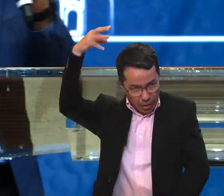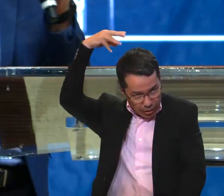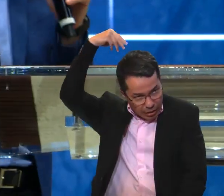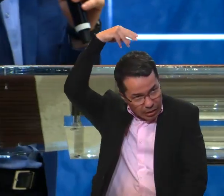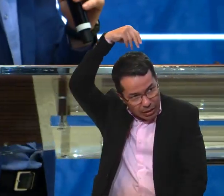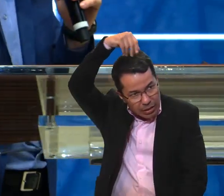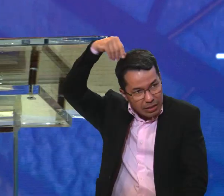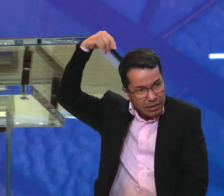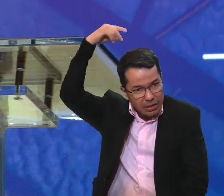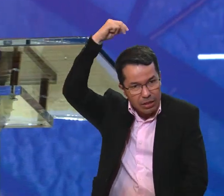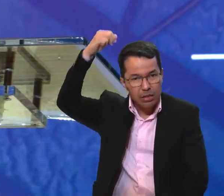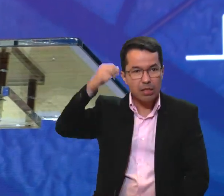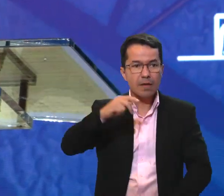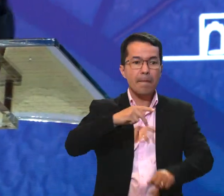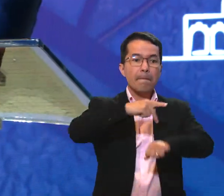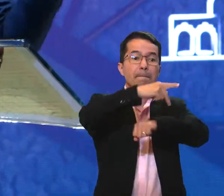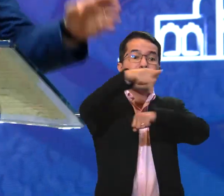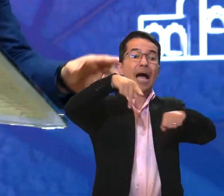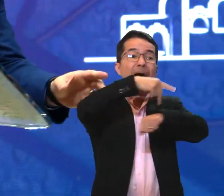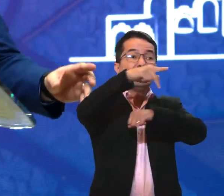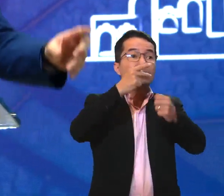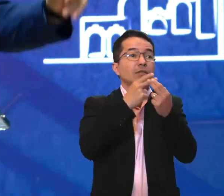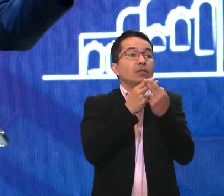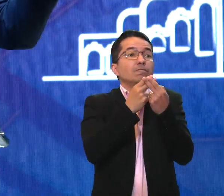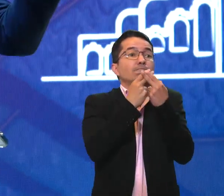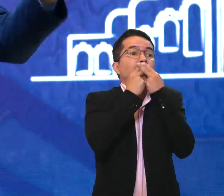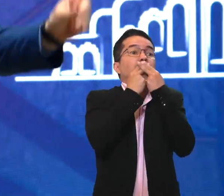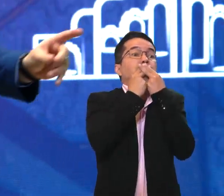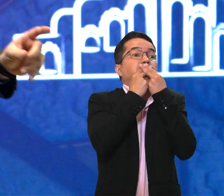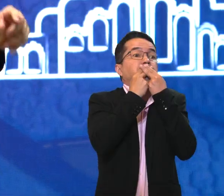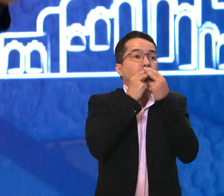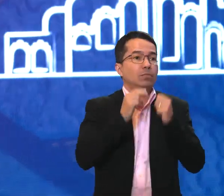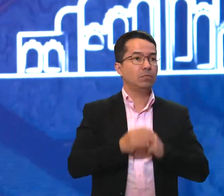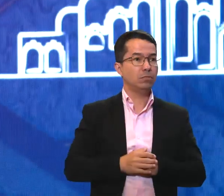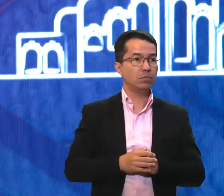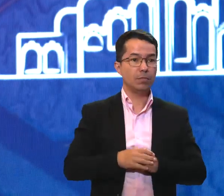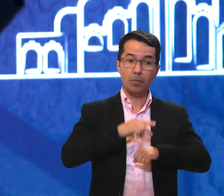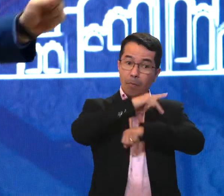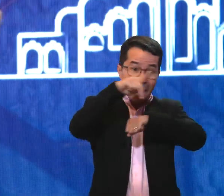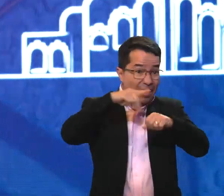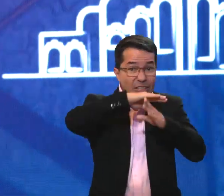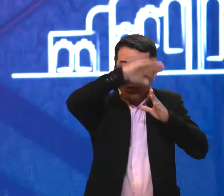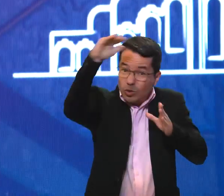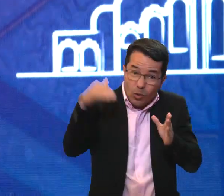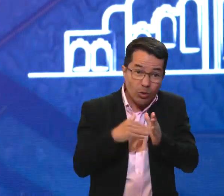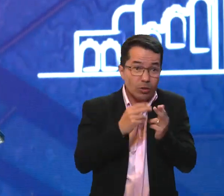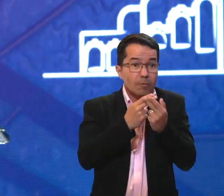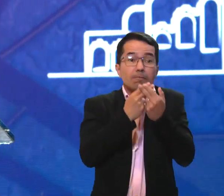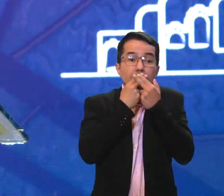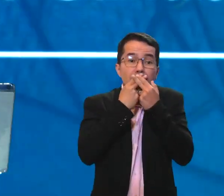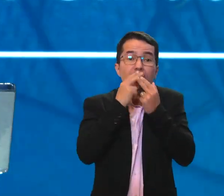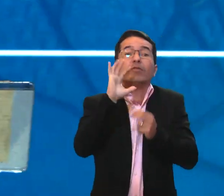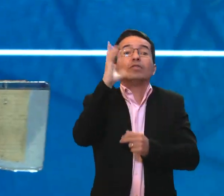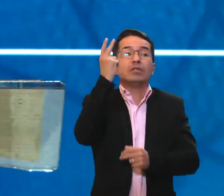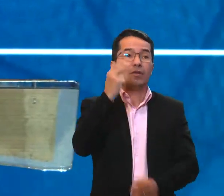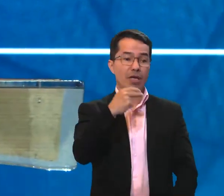jejum coletivo. E Deus sarou a terra.